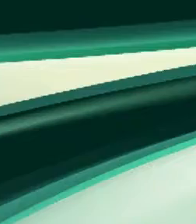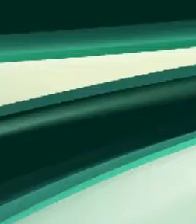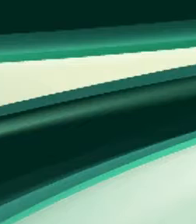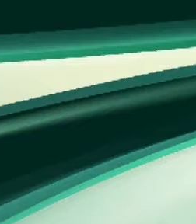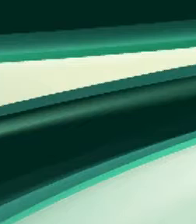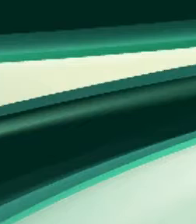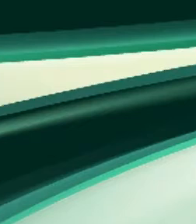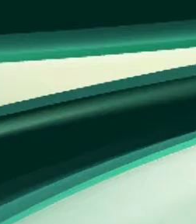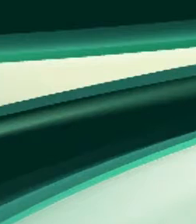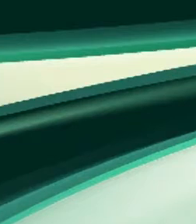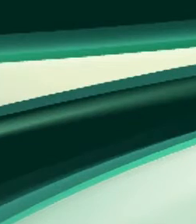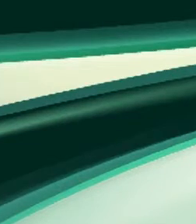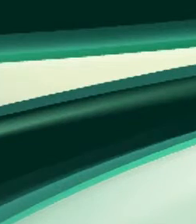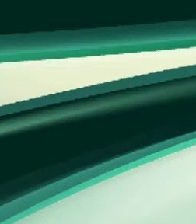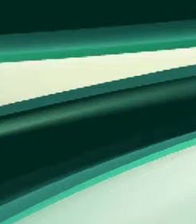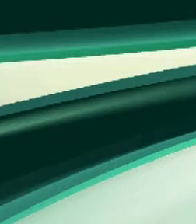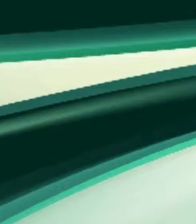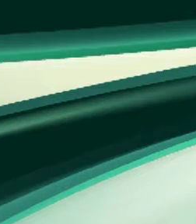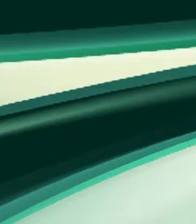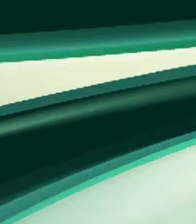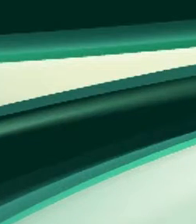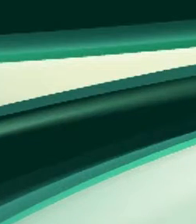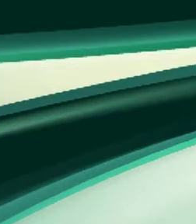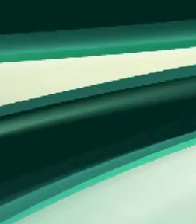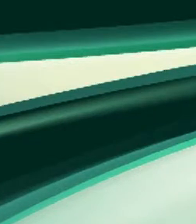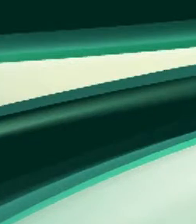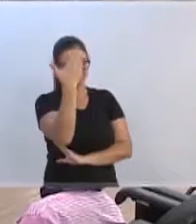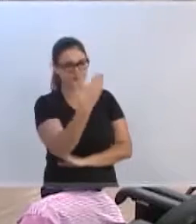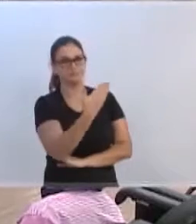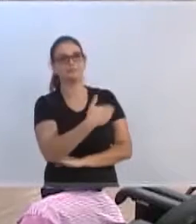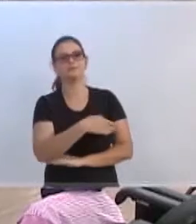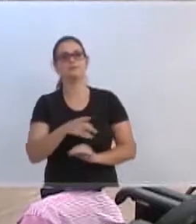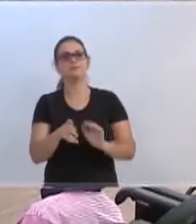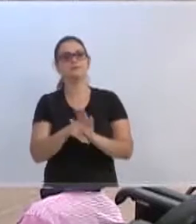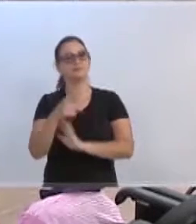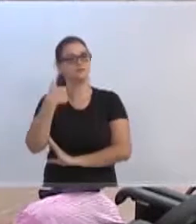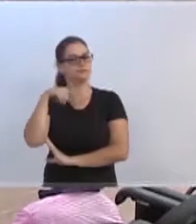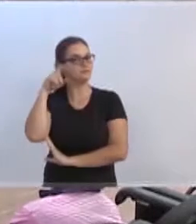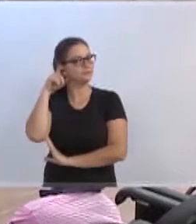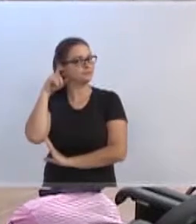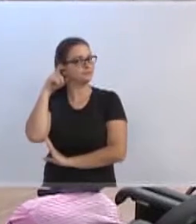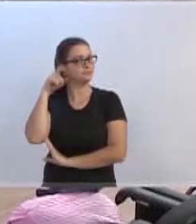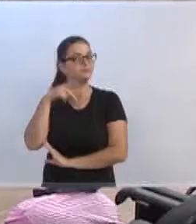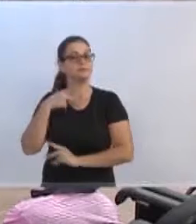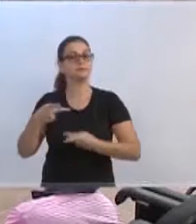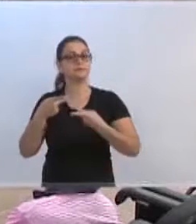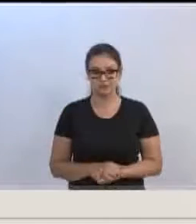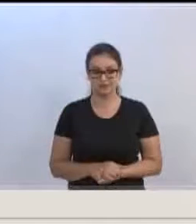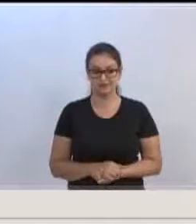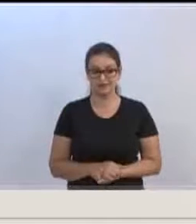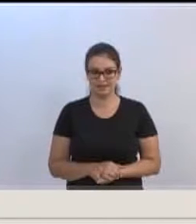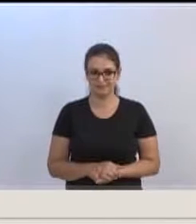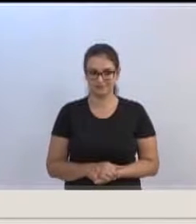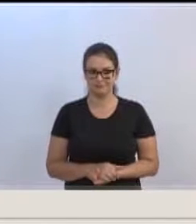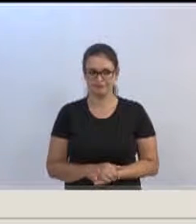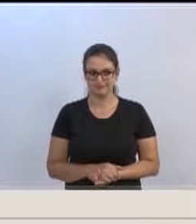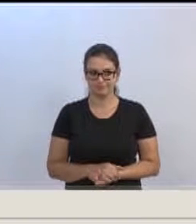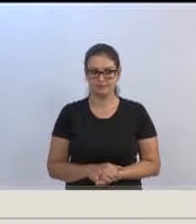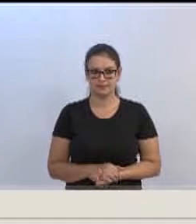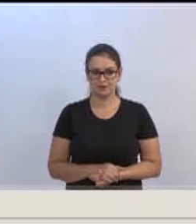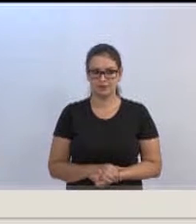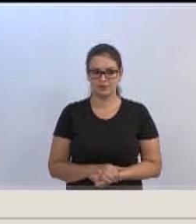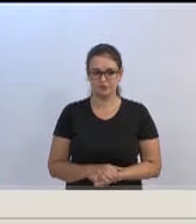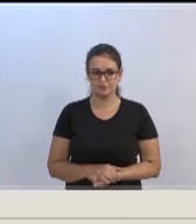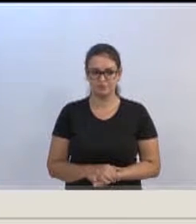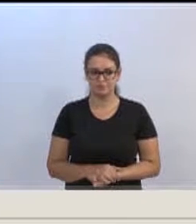Civil. Vamos ver como foi mais uma sessão ordinária aqui da Câmara. Na última sessão ordinária, foram aprovados 2 projetos de lei.